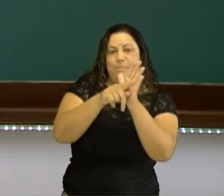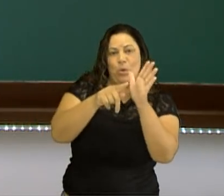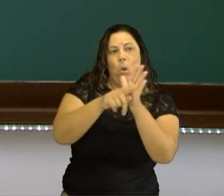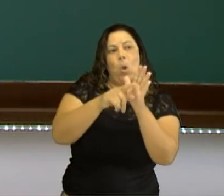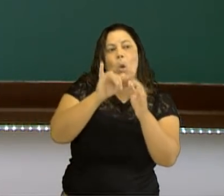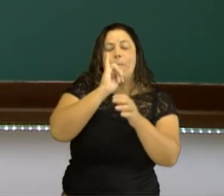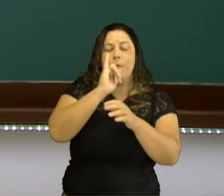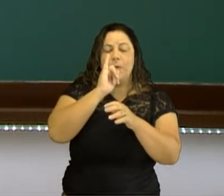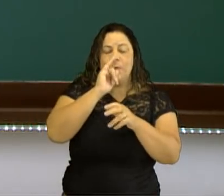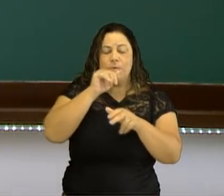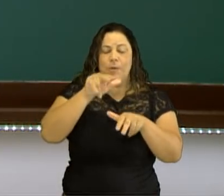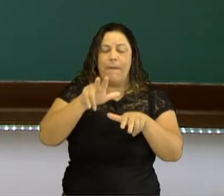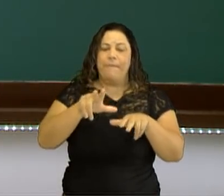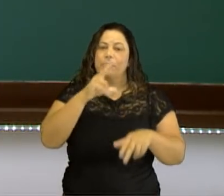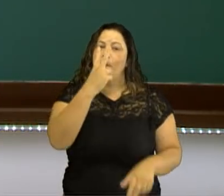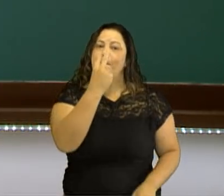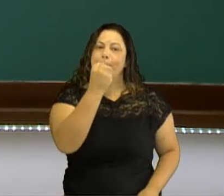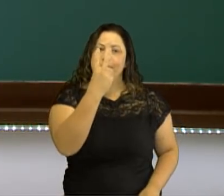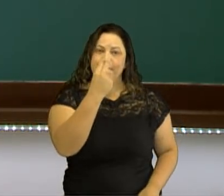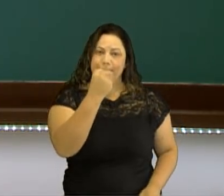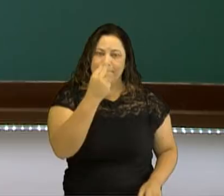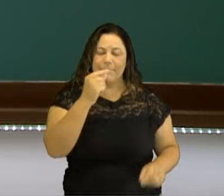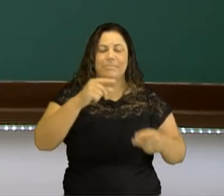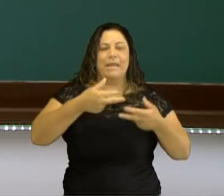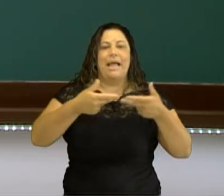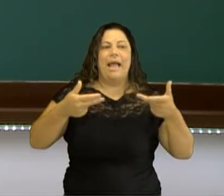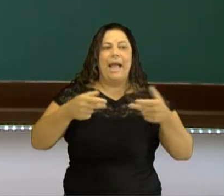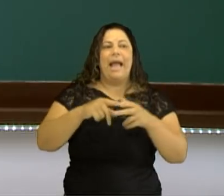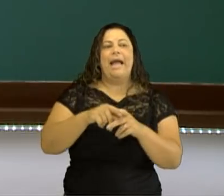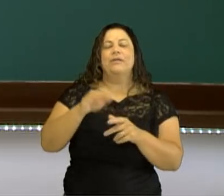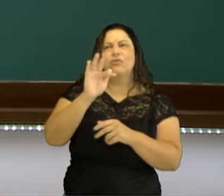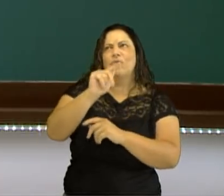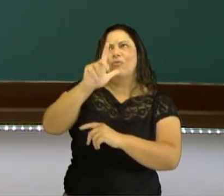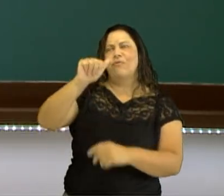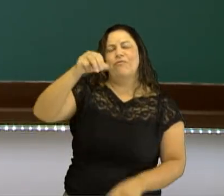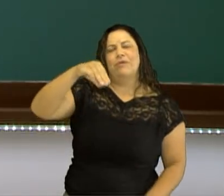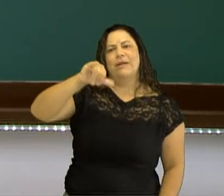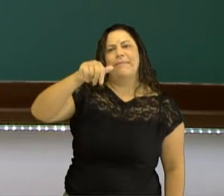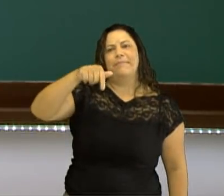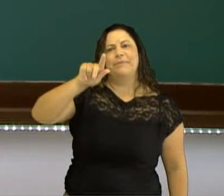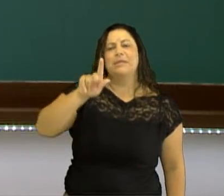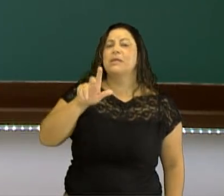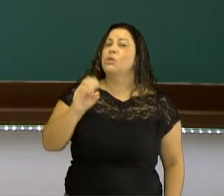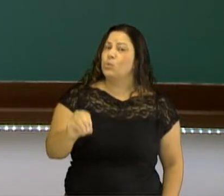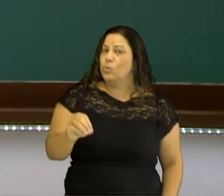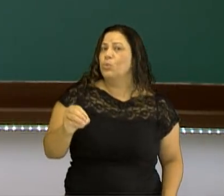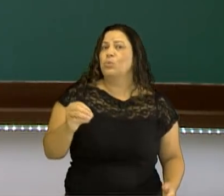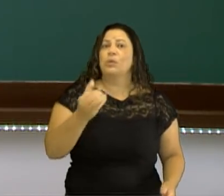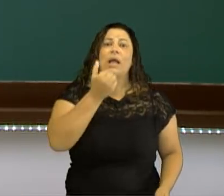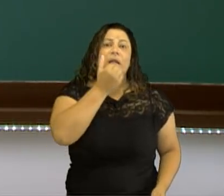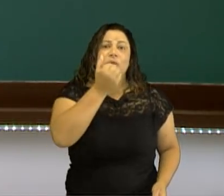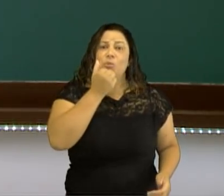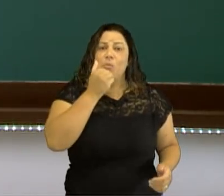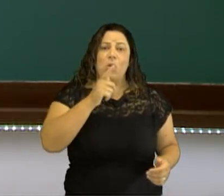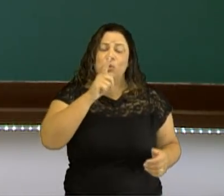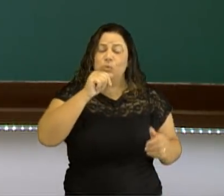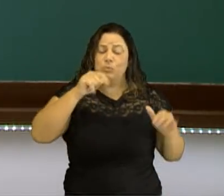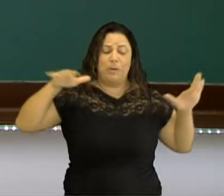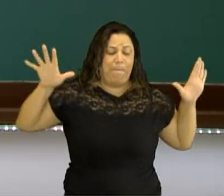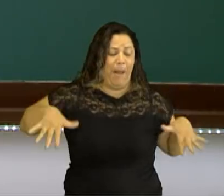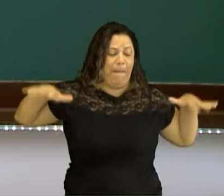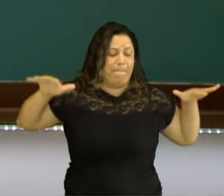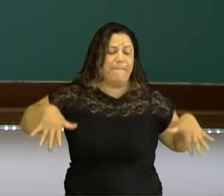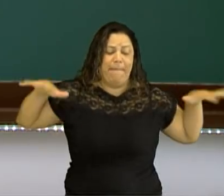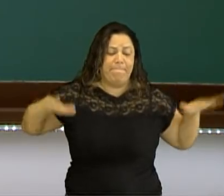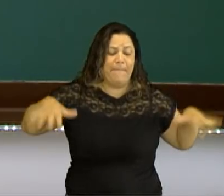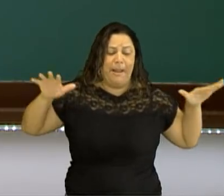um flamingo, essas aves, elas não podem encharcar suas penas, senão elas não conseguem voar e, inclusive,